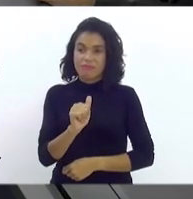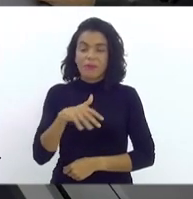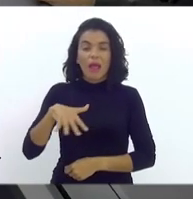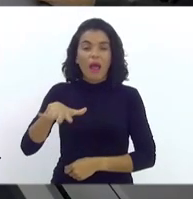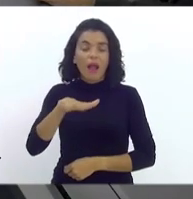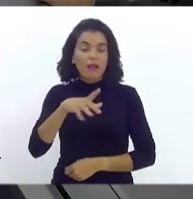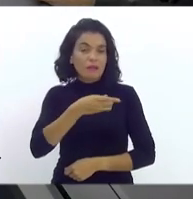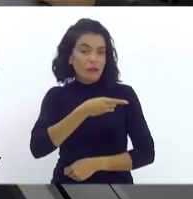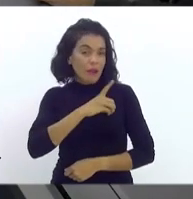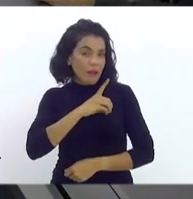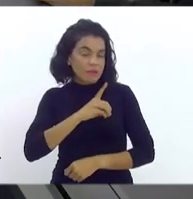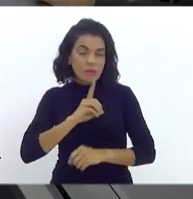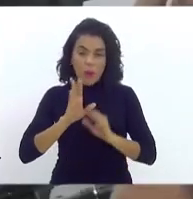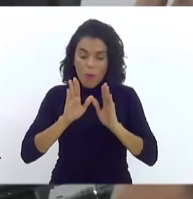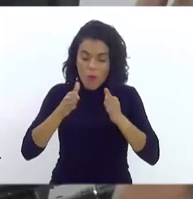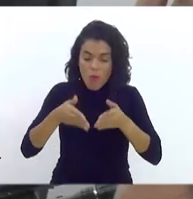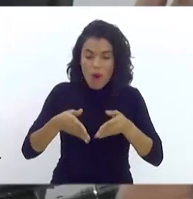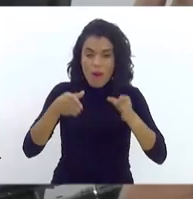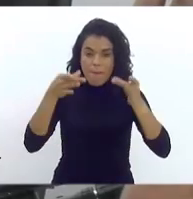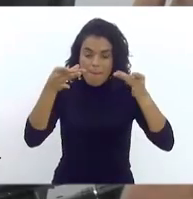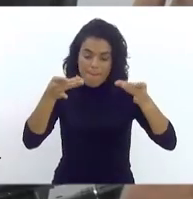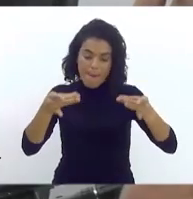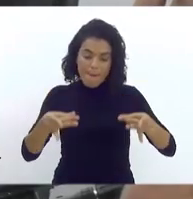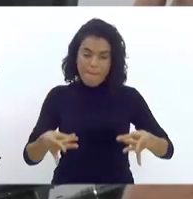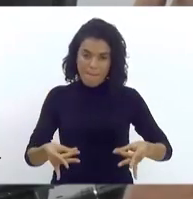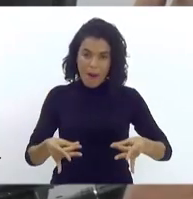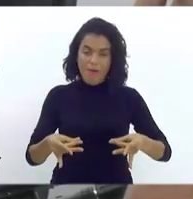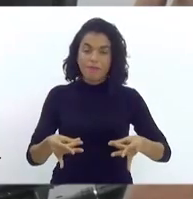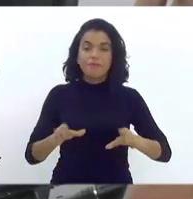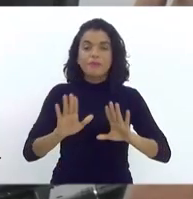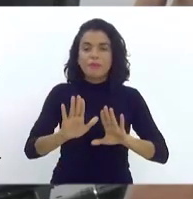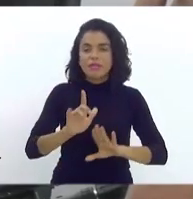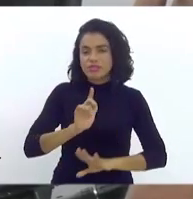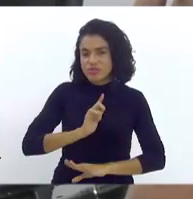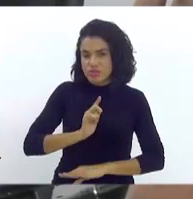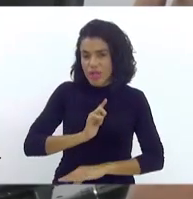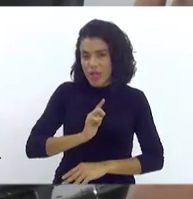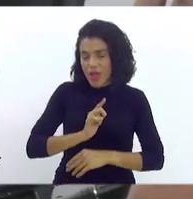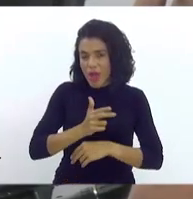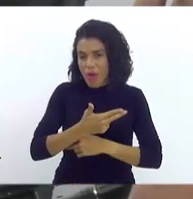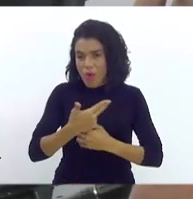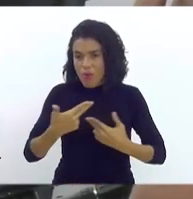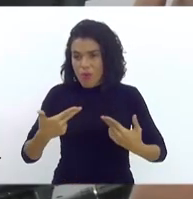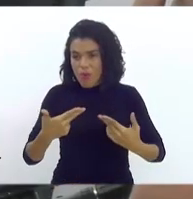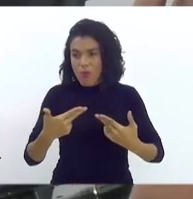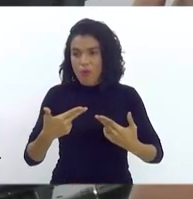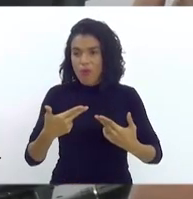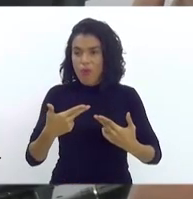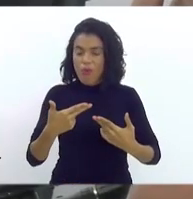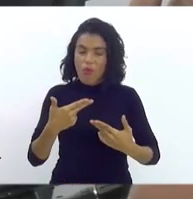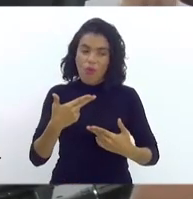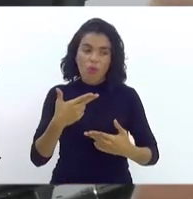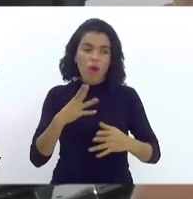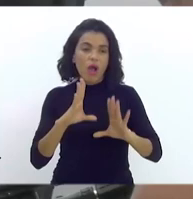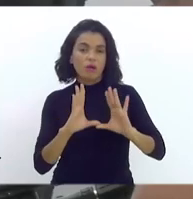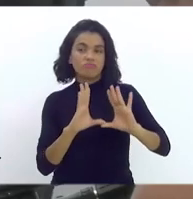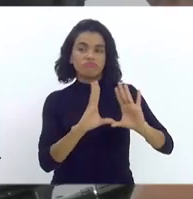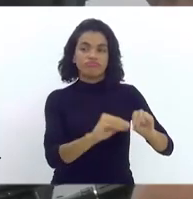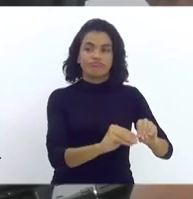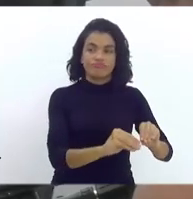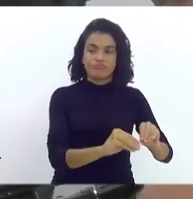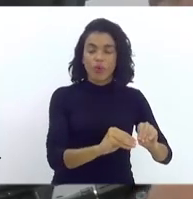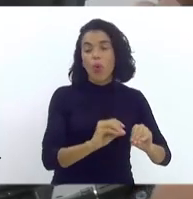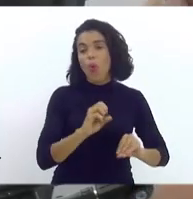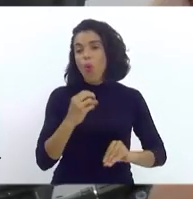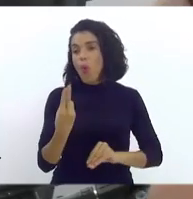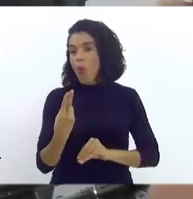área, uma delegacia especializada no crime organizado propriamente dito, mas há algum tipo de intervenção ou ação